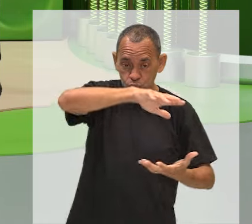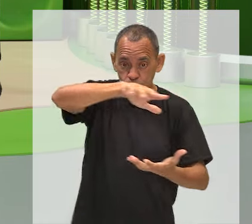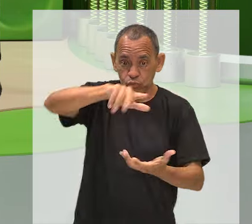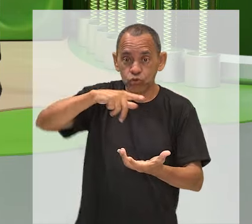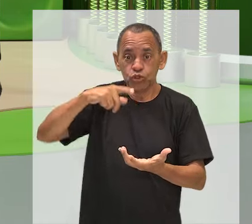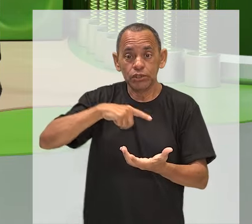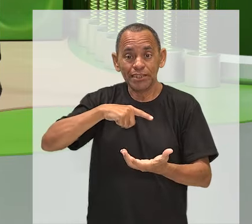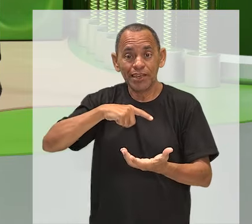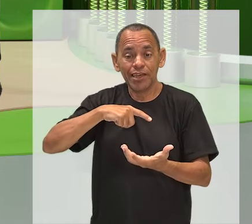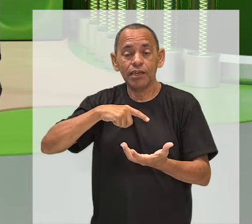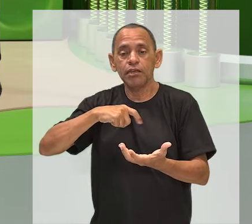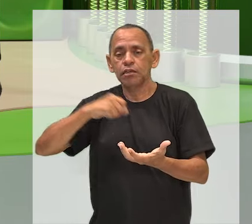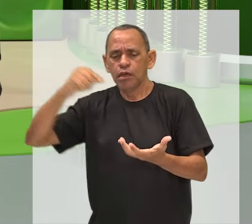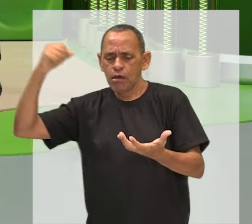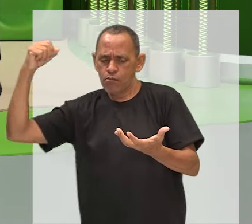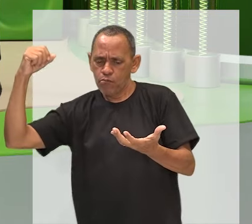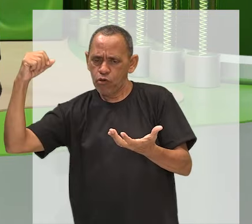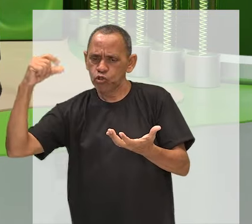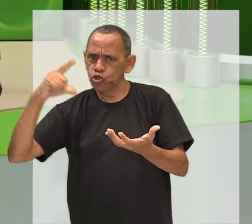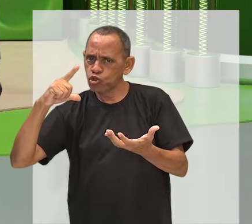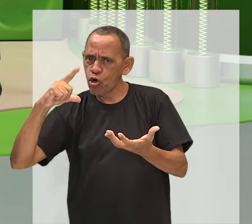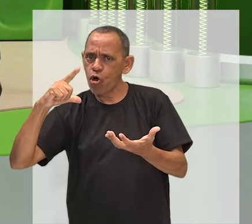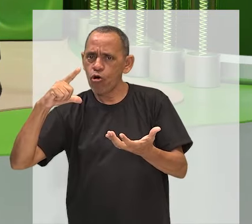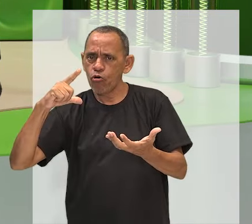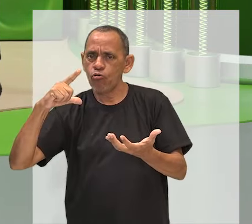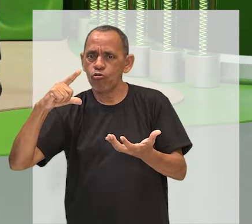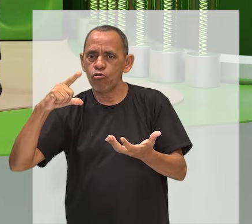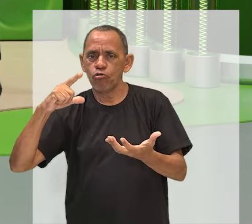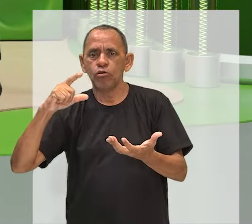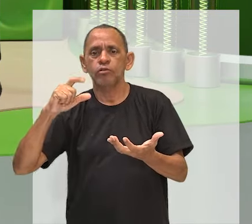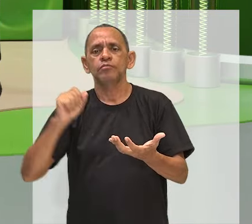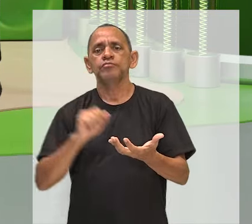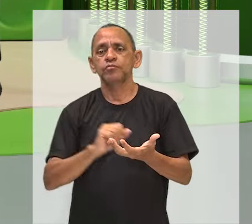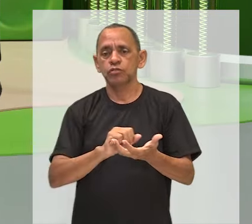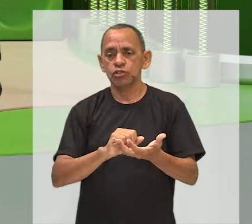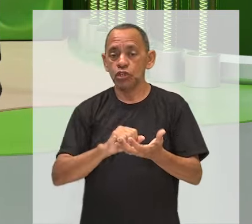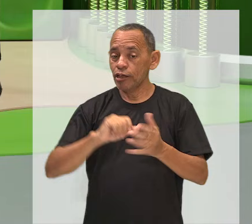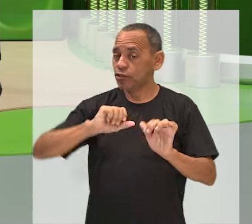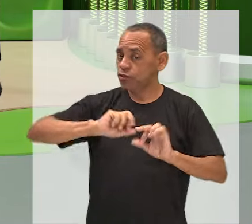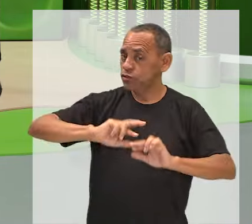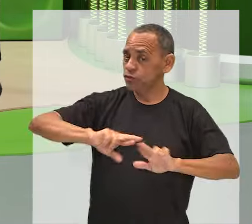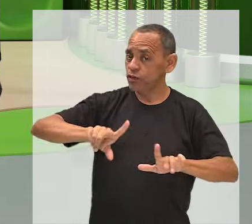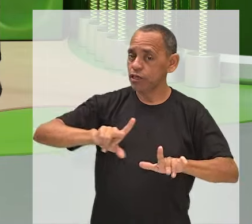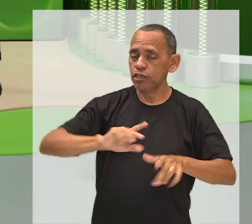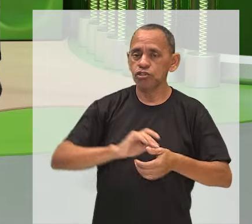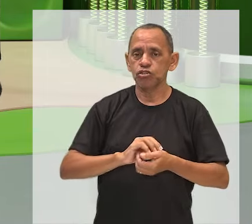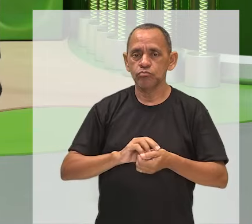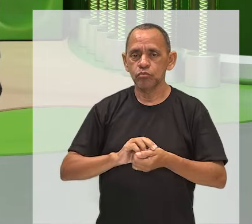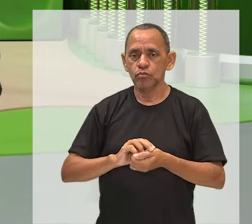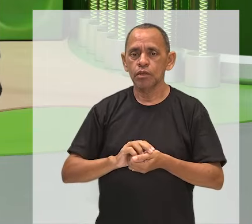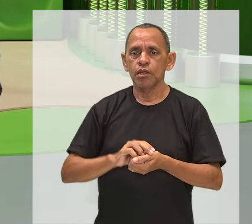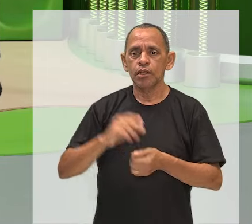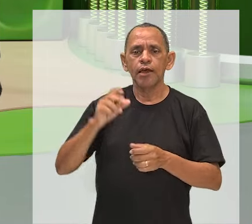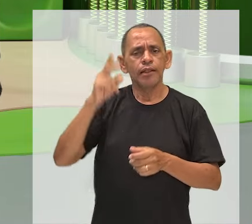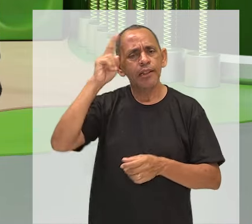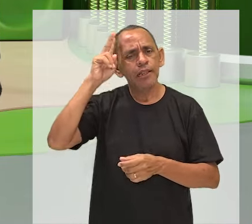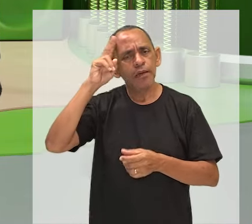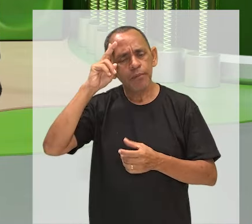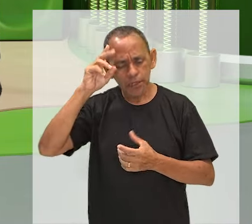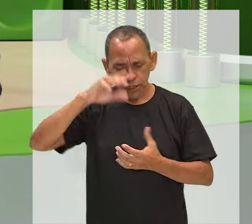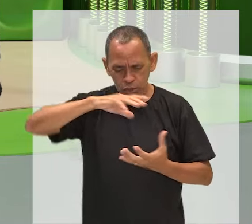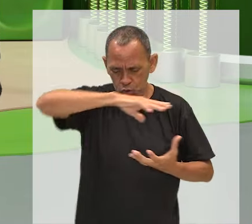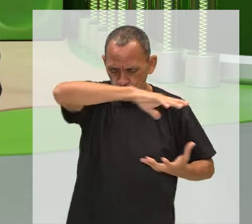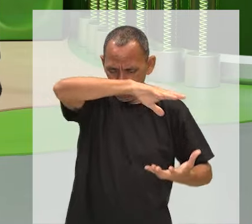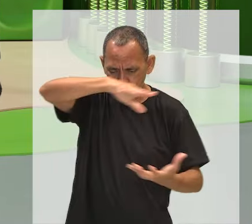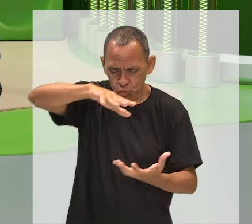que haja essa troca, porque senão os polos que são frios ficariam cada vez mais frios e aqui nas regiões equatoriais